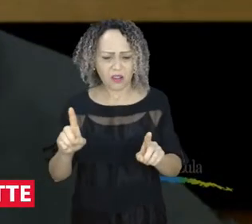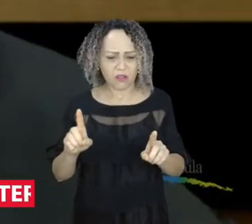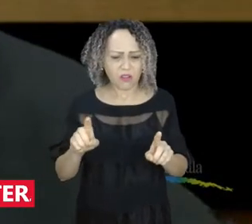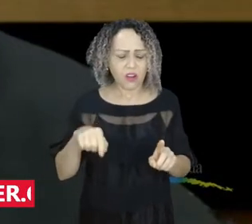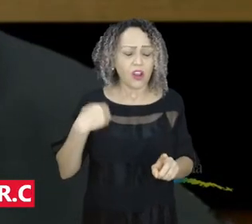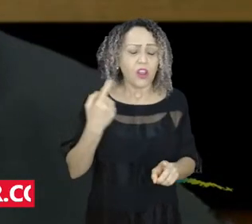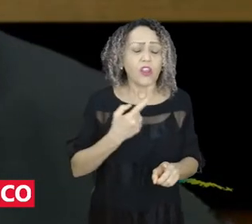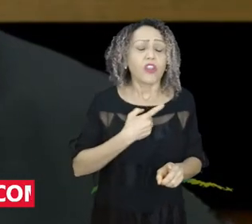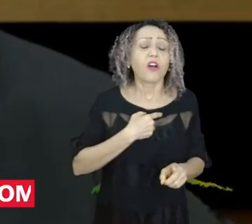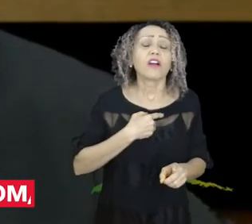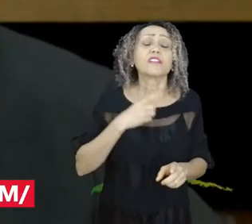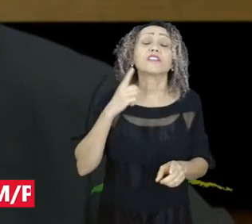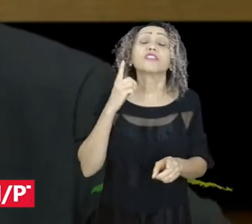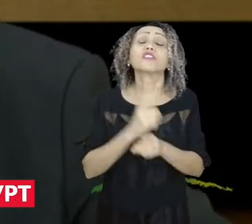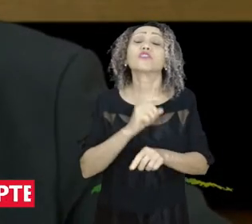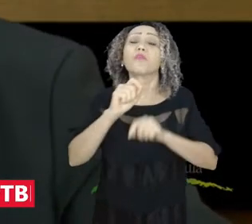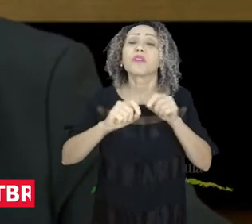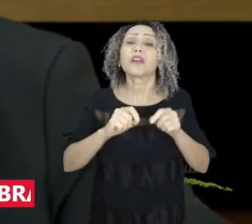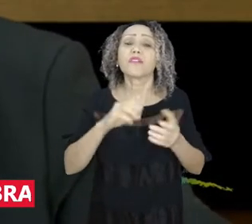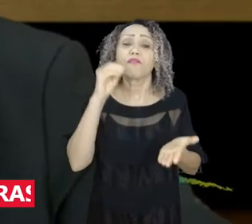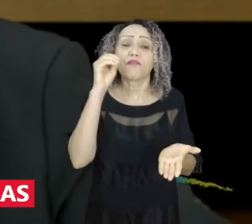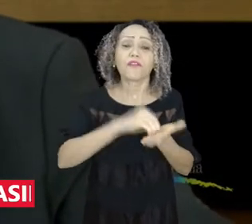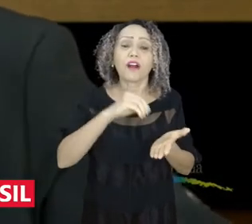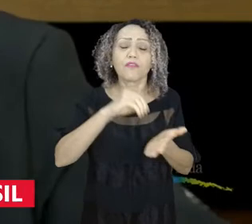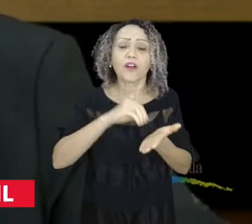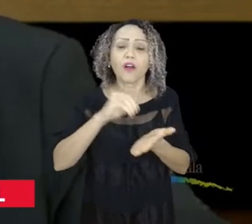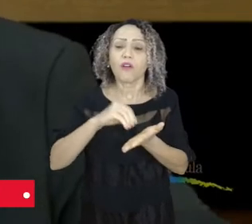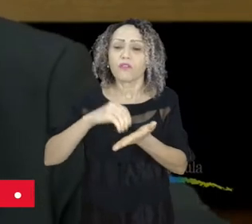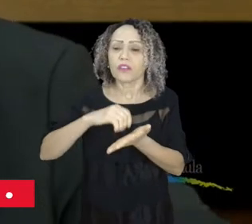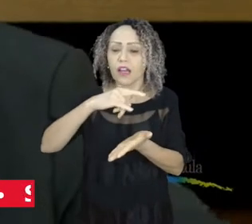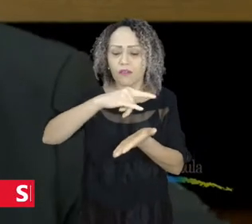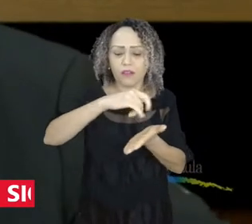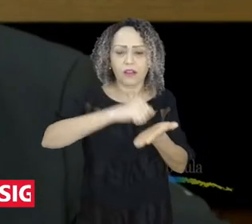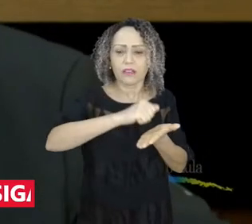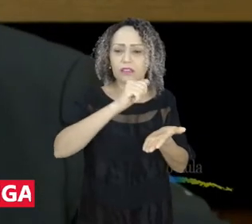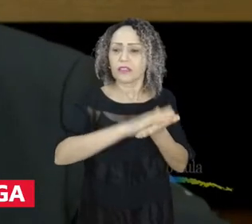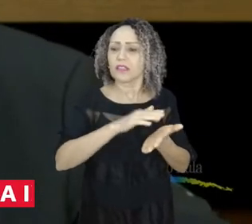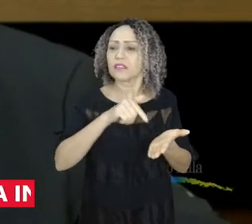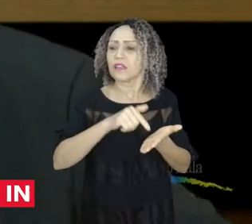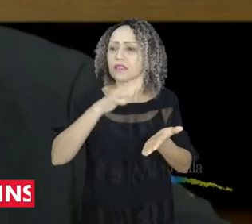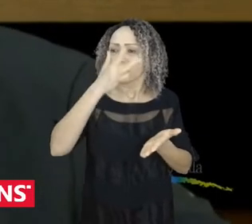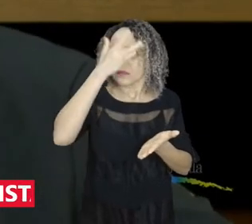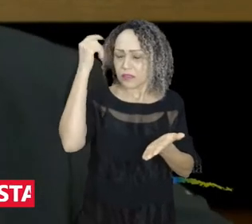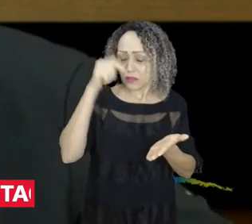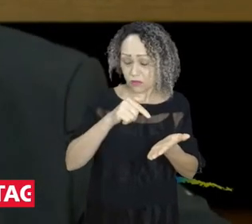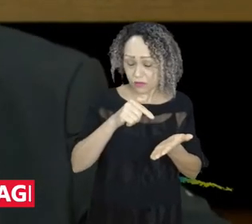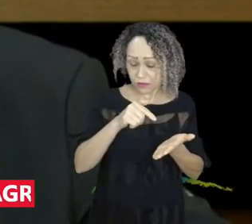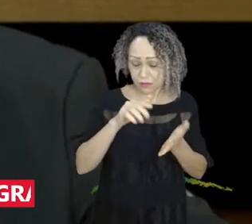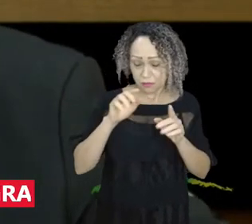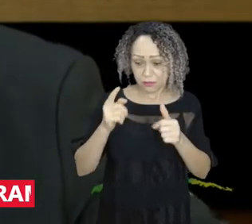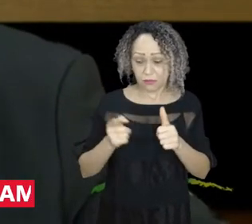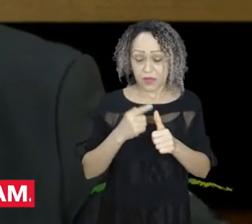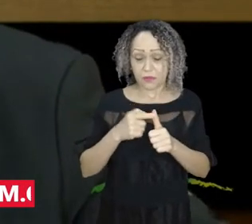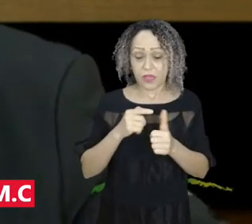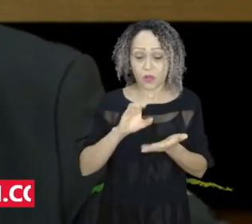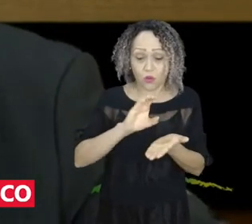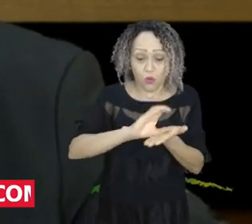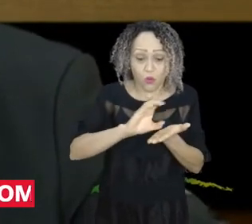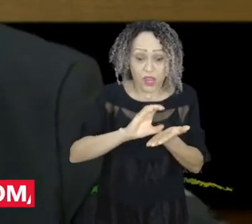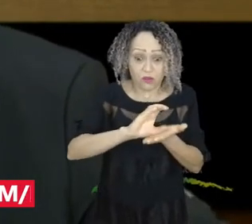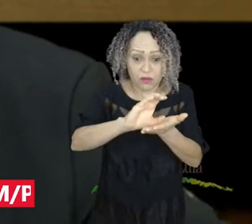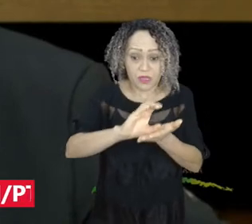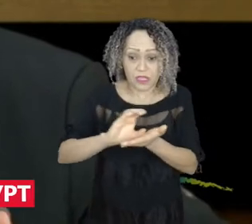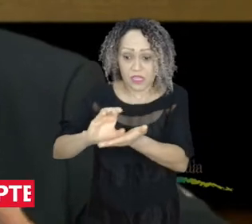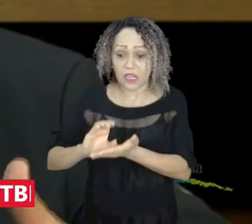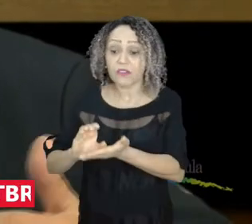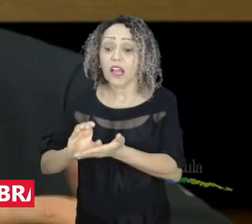sem cadastro, você pode cometer dois erros. Primeiro, os recursos não chegarem às mãos das pessoas que precisam.